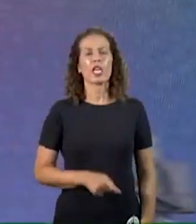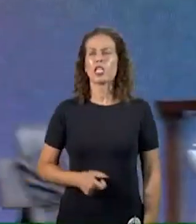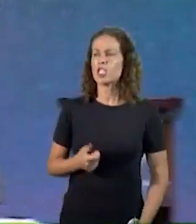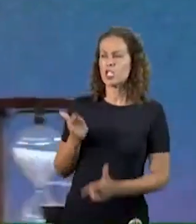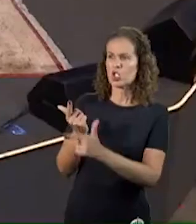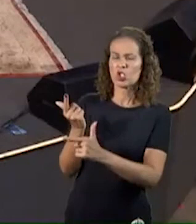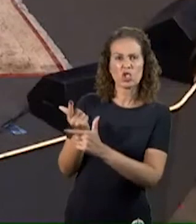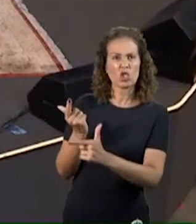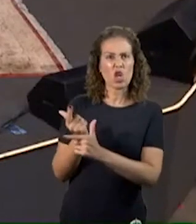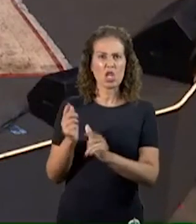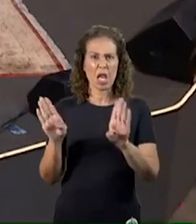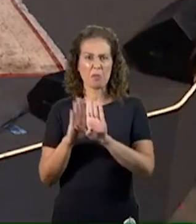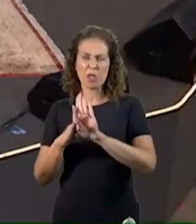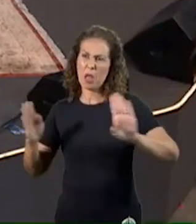porta.